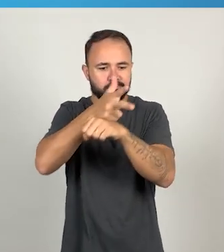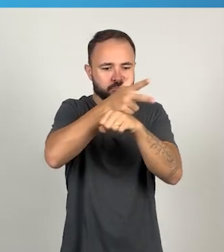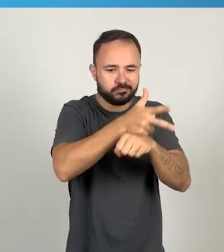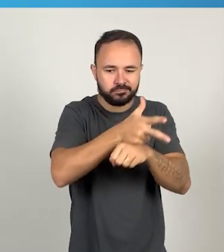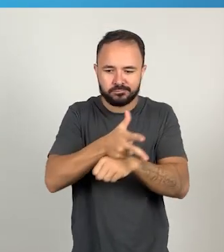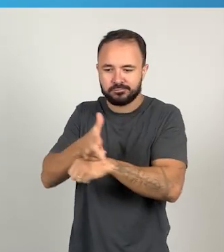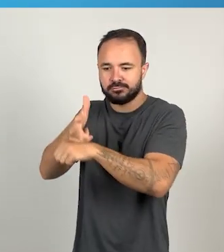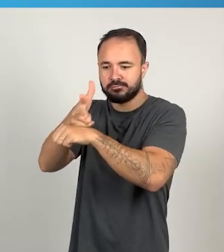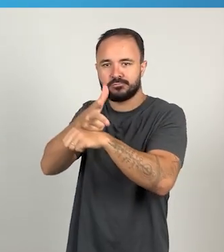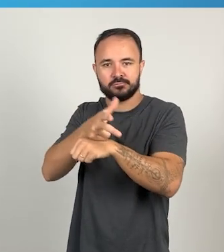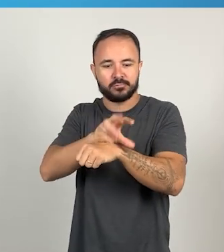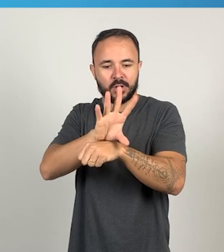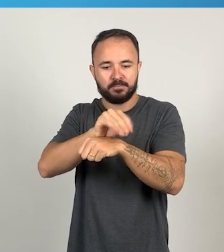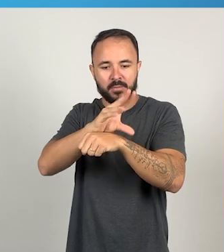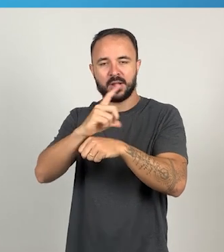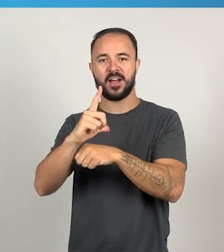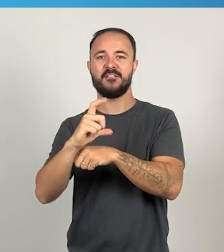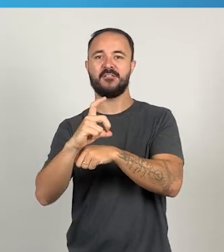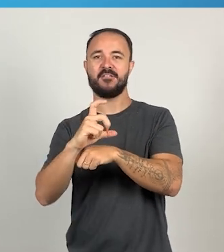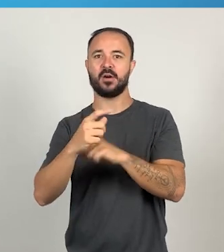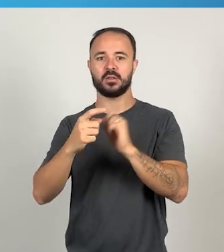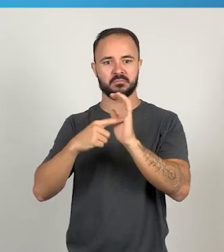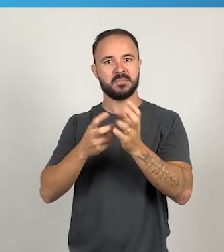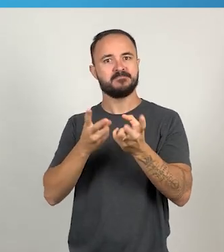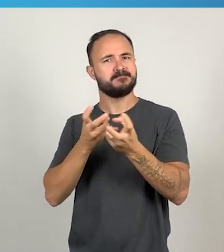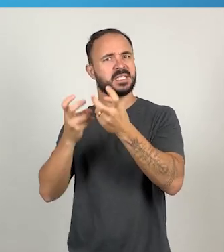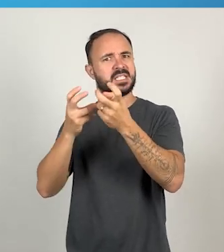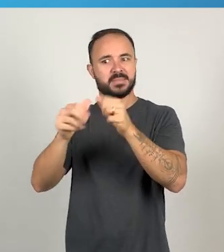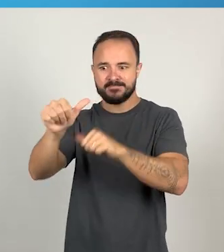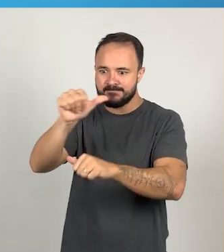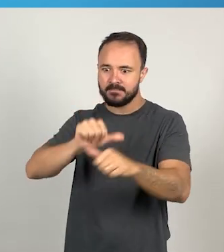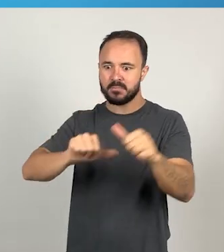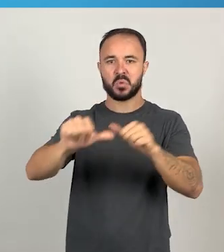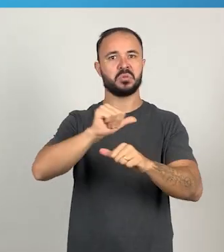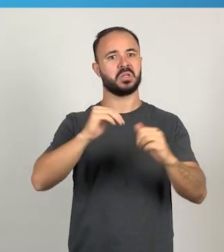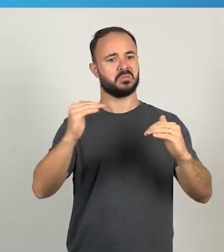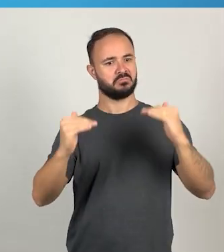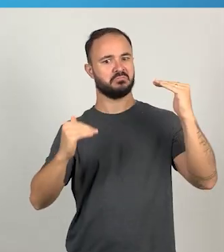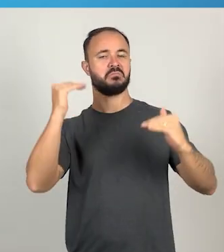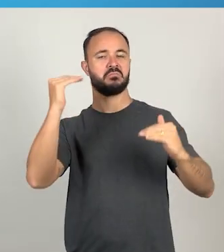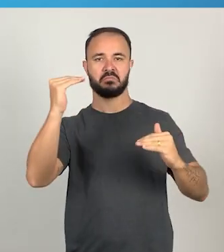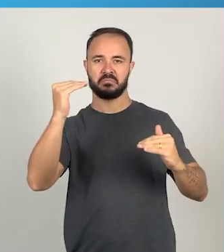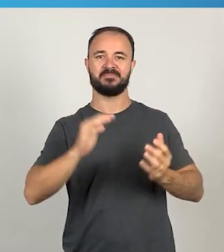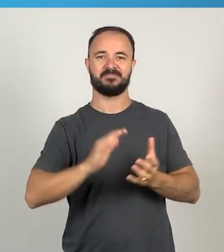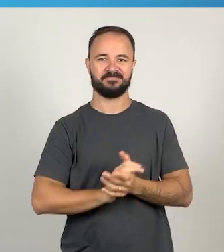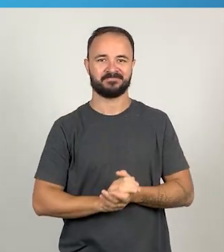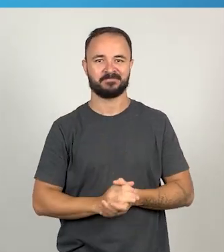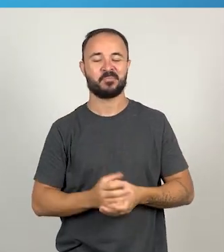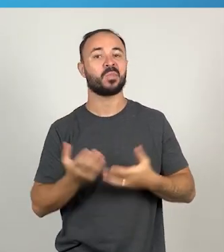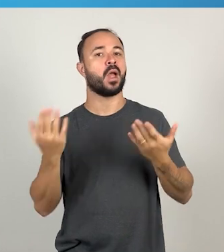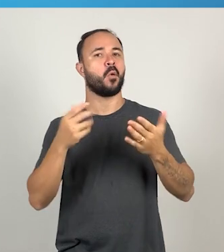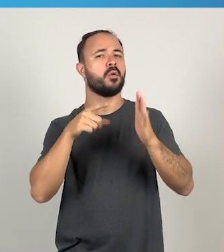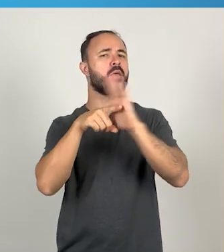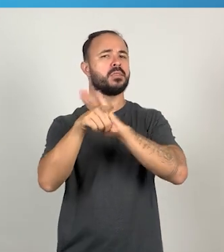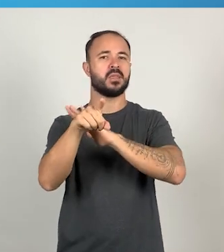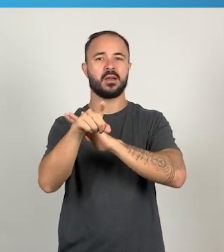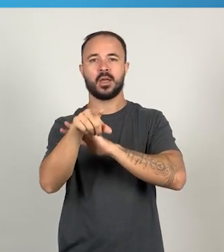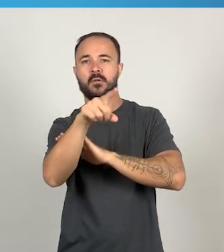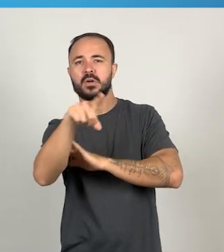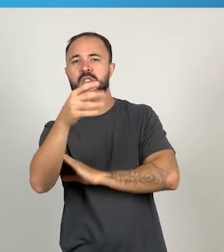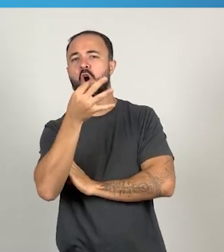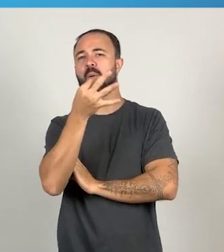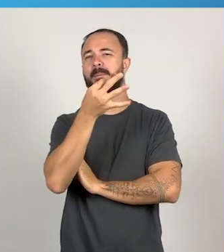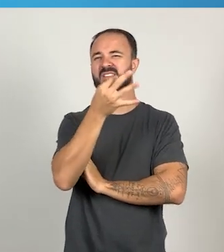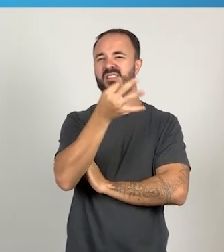as mudanças bem expressivas na nossa cidade. Pessoal, eu gostaria muito de saber a sua opinião. O que